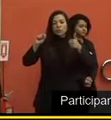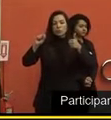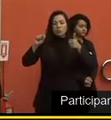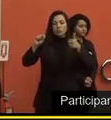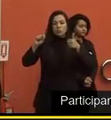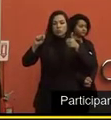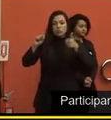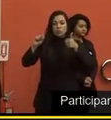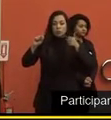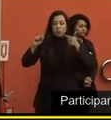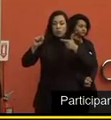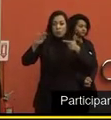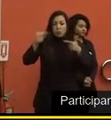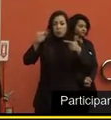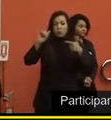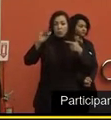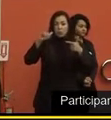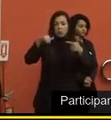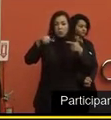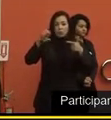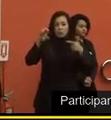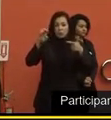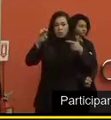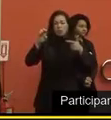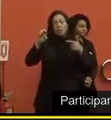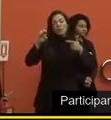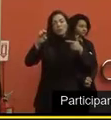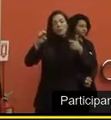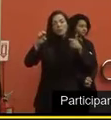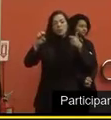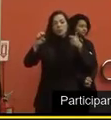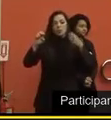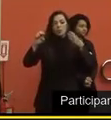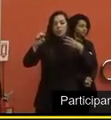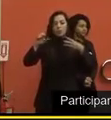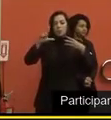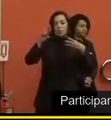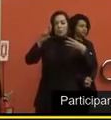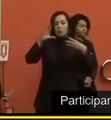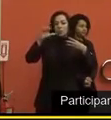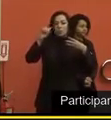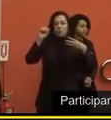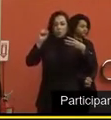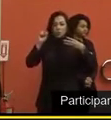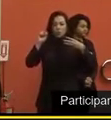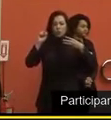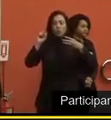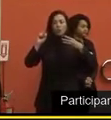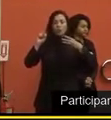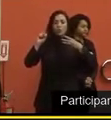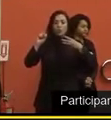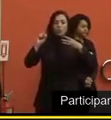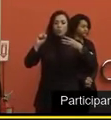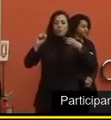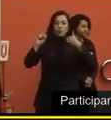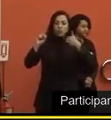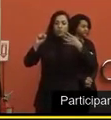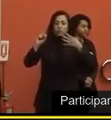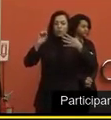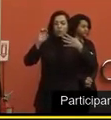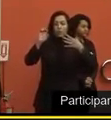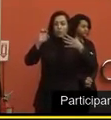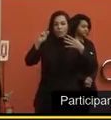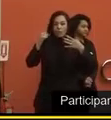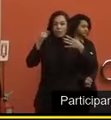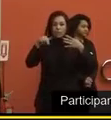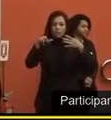Pinheiro, Tatiane Rabelo Gonçalves, Lucas Prata da Costa e Silva, Helena Klein